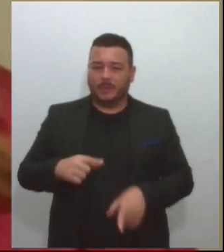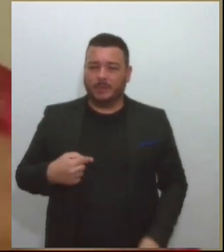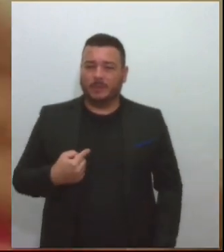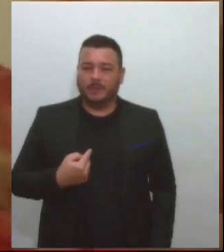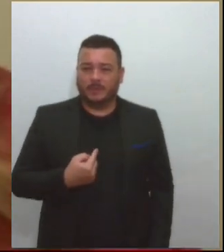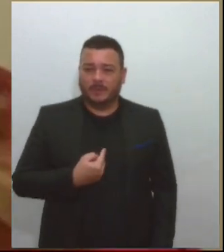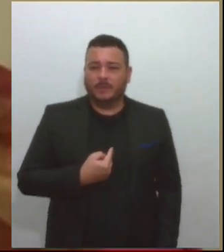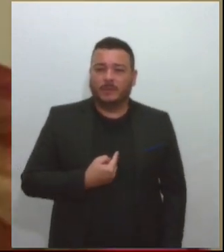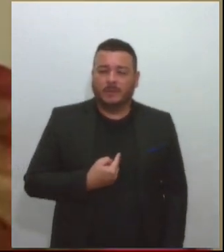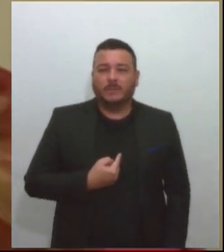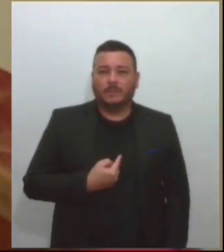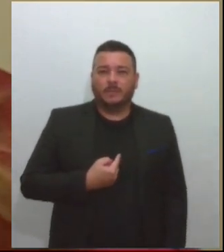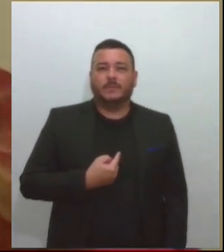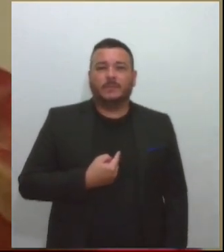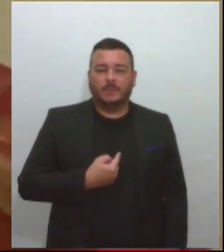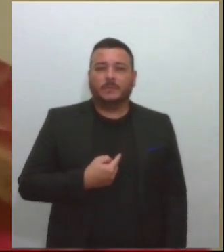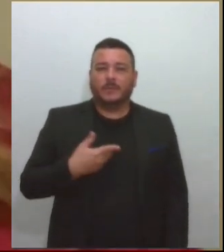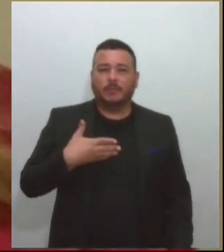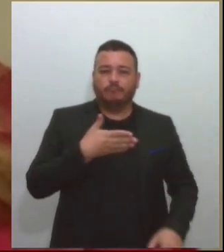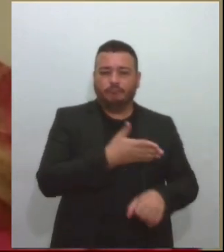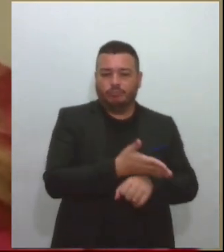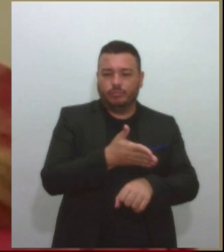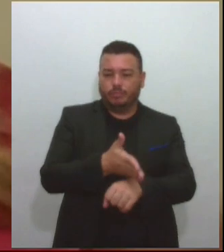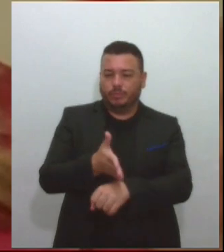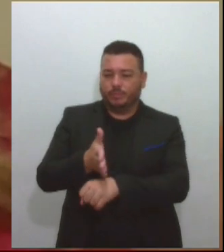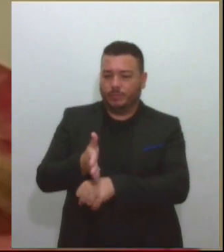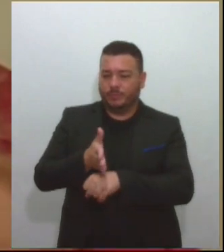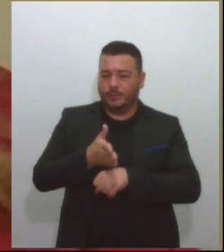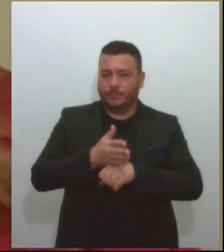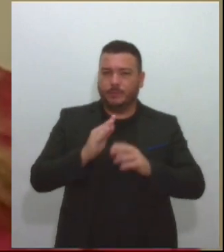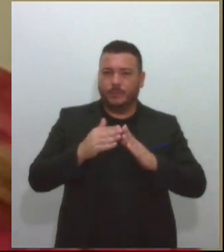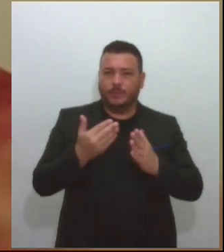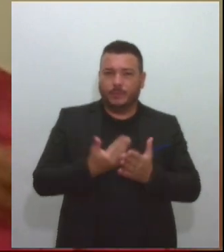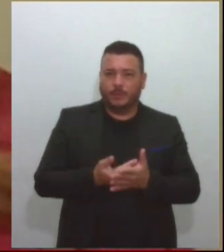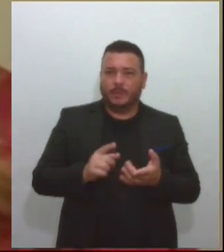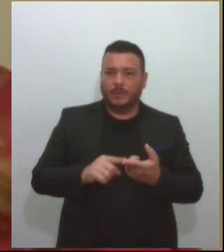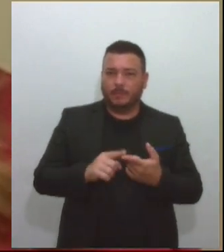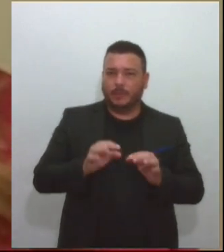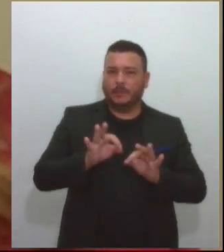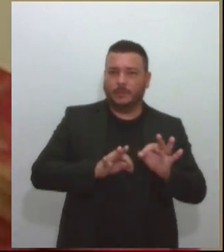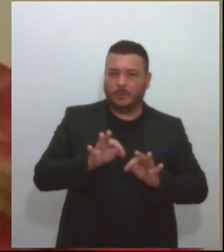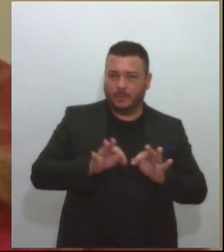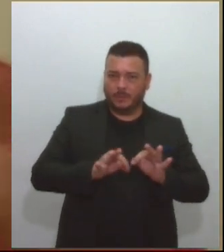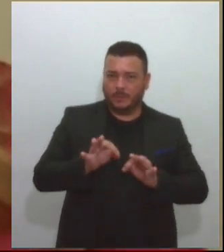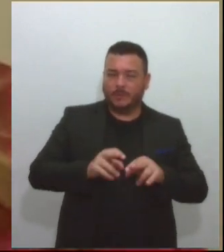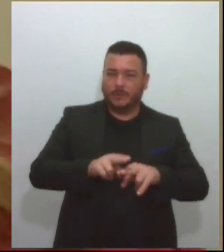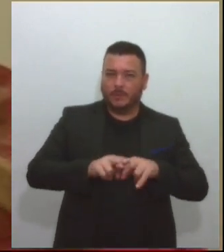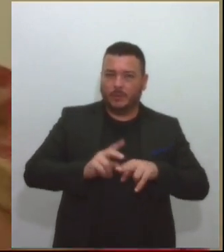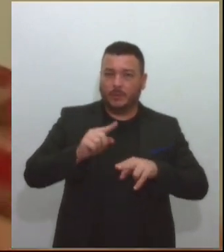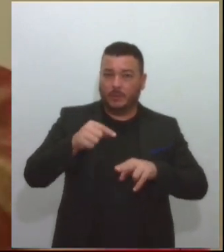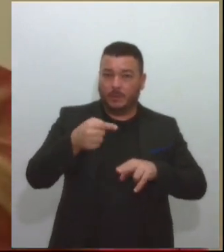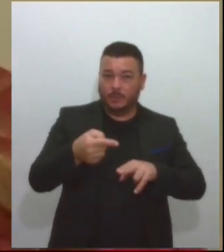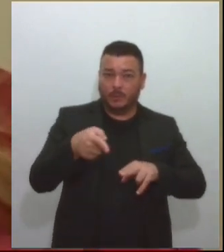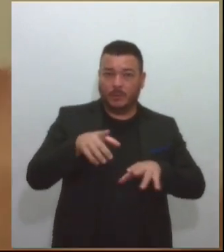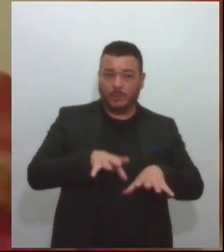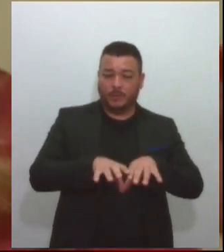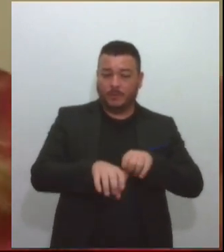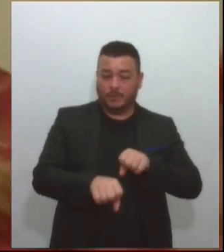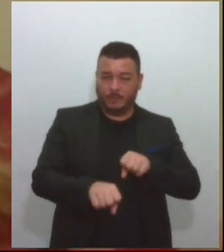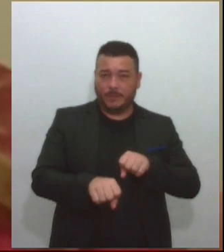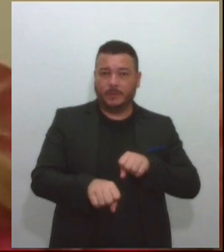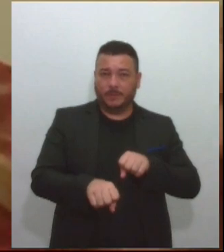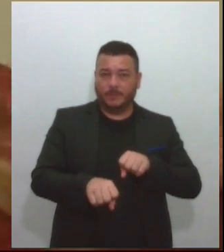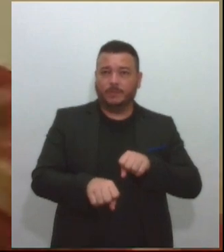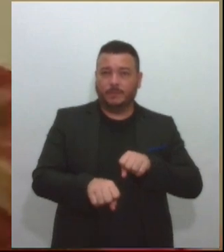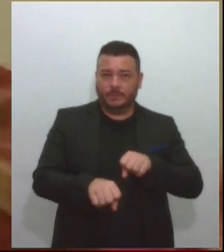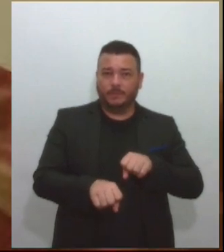escolas, desenvolver essas atividades, eles vão continuar, os professores, depois dessa formação, eles vão continuar